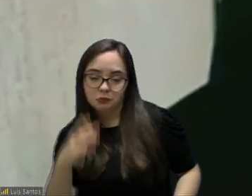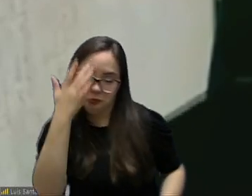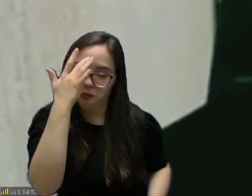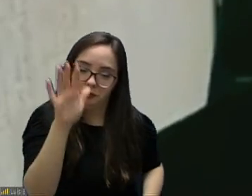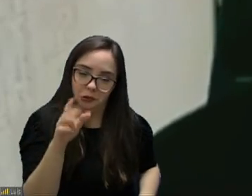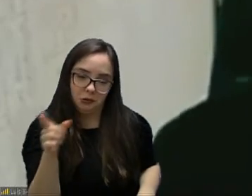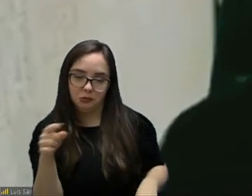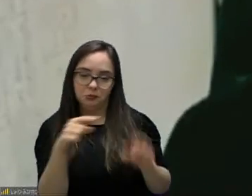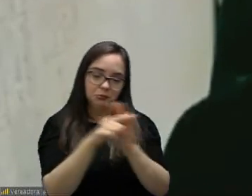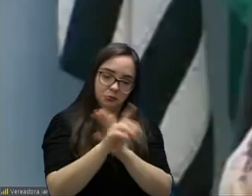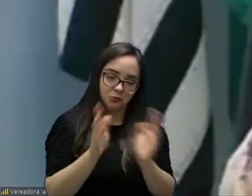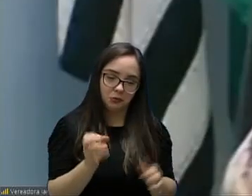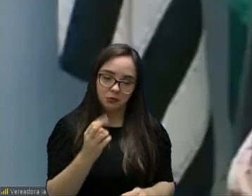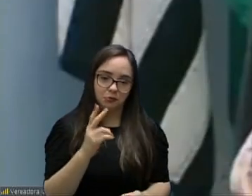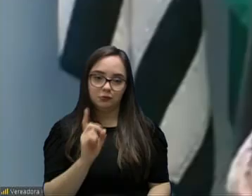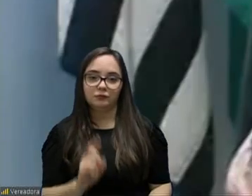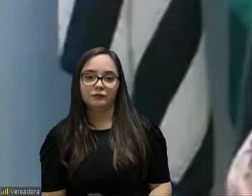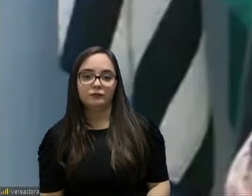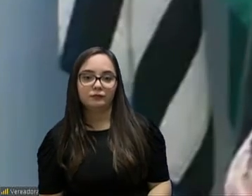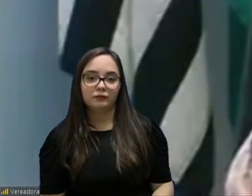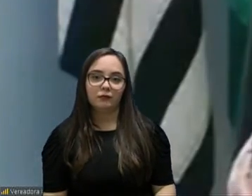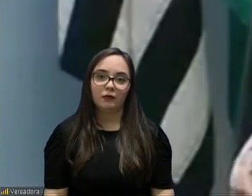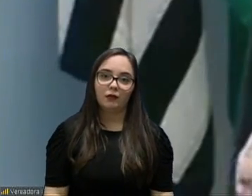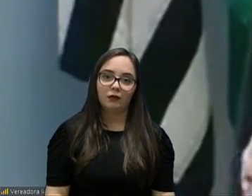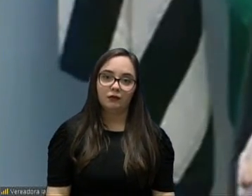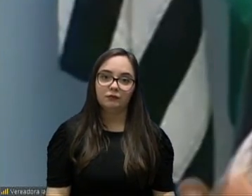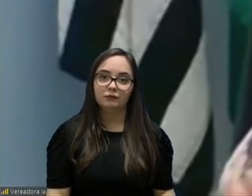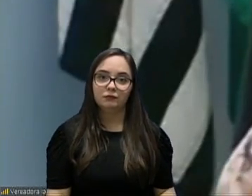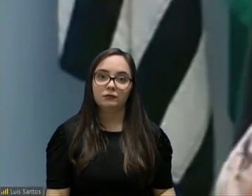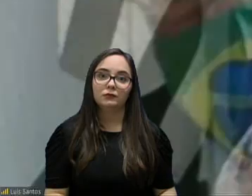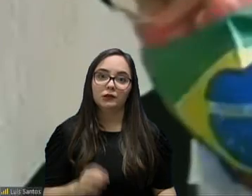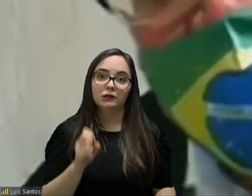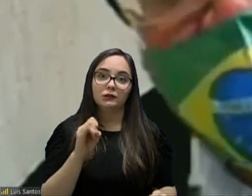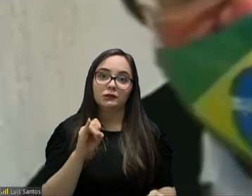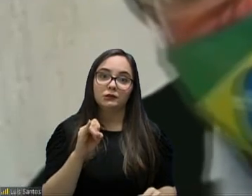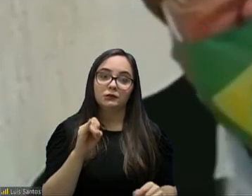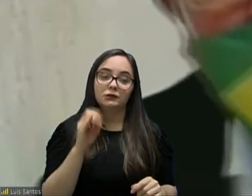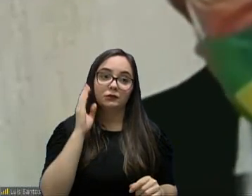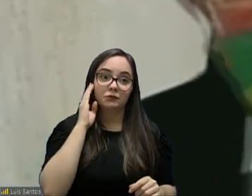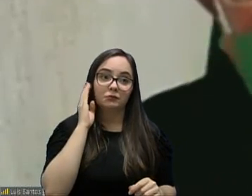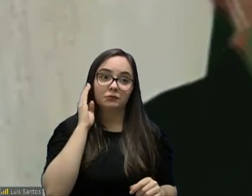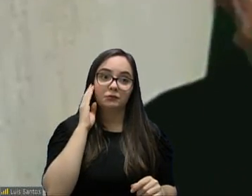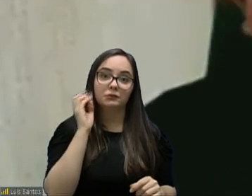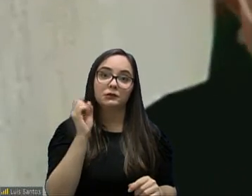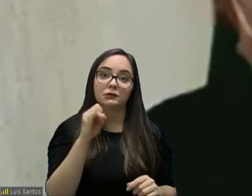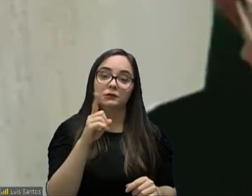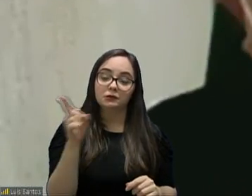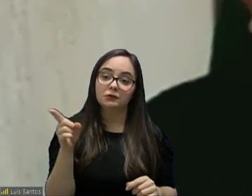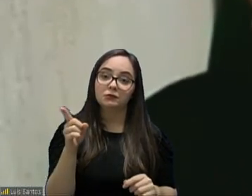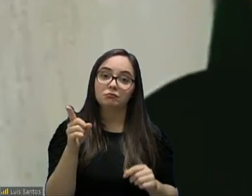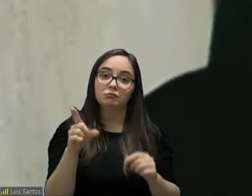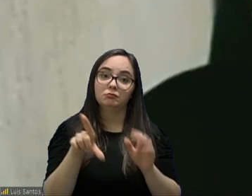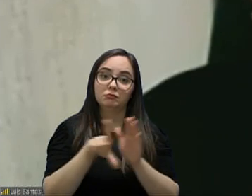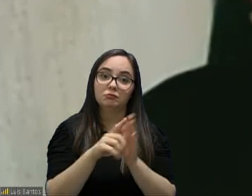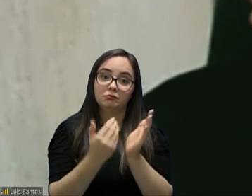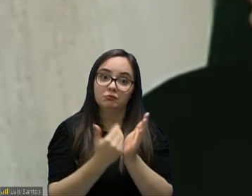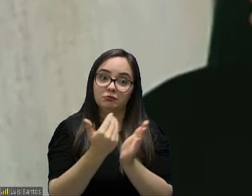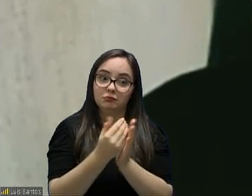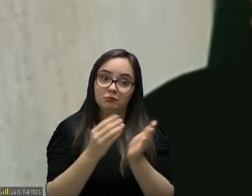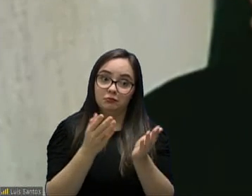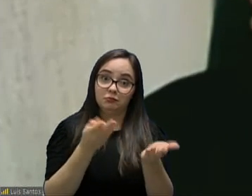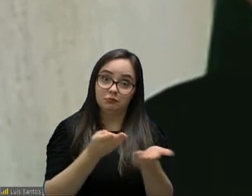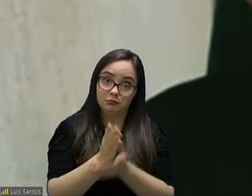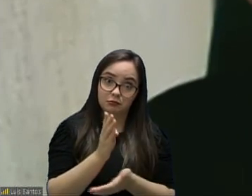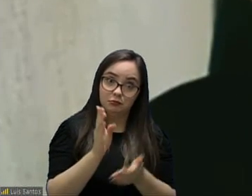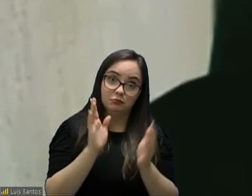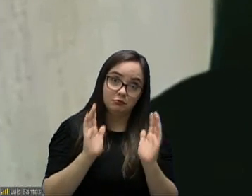sei o que seria o tema da parte, para saber se essa tua emenda sanava esse problema que vem